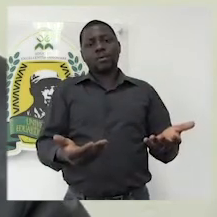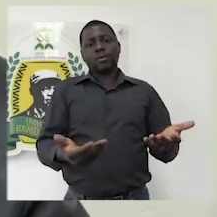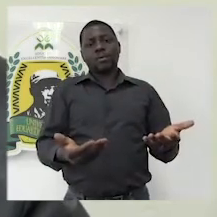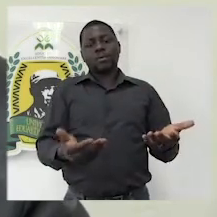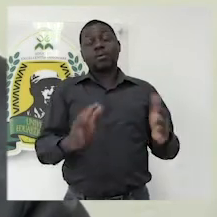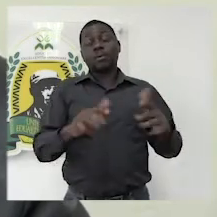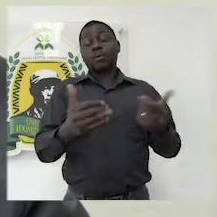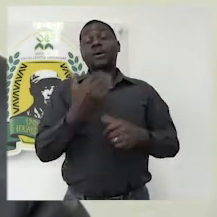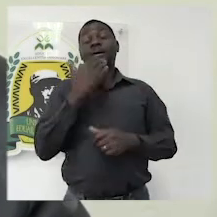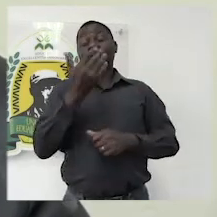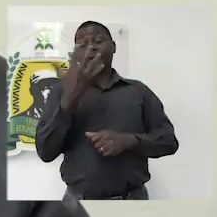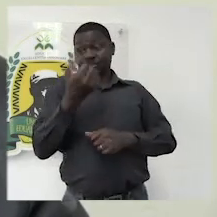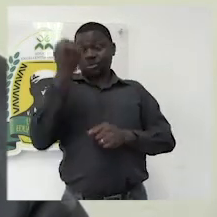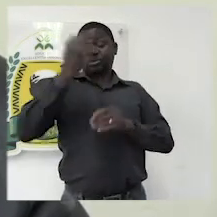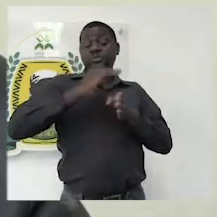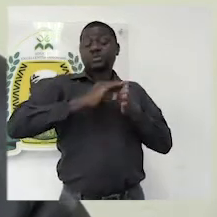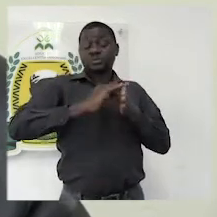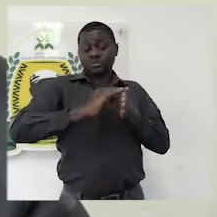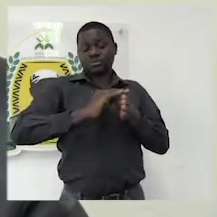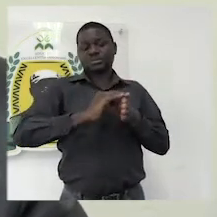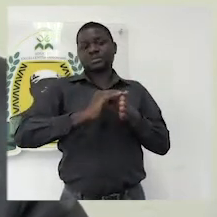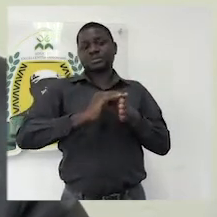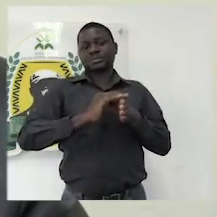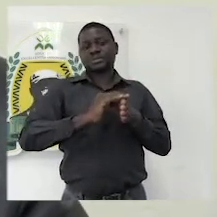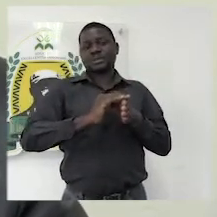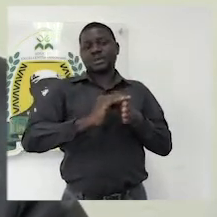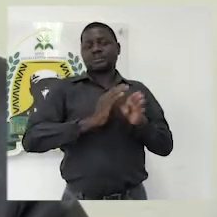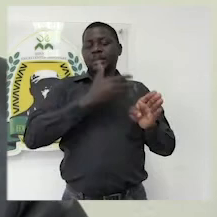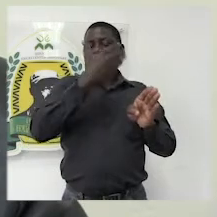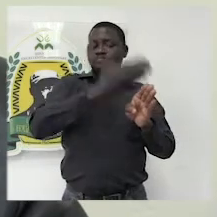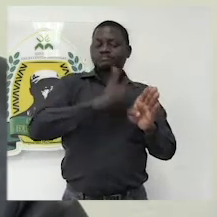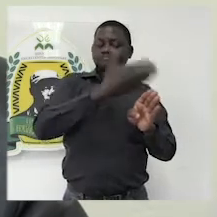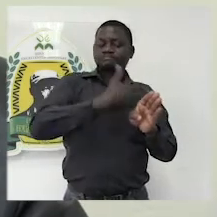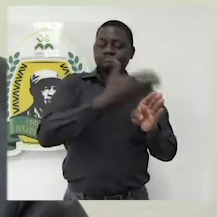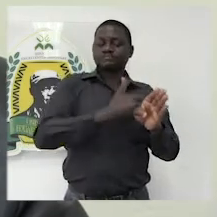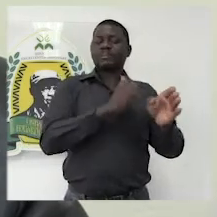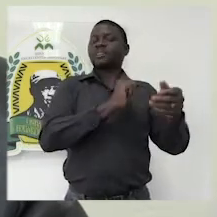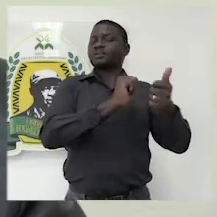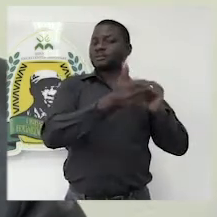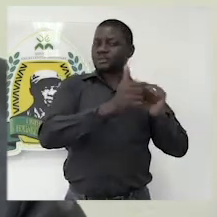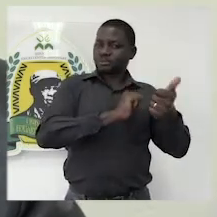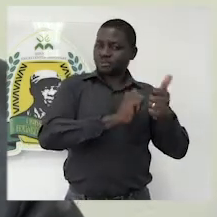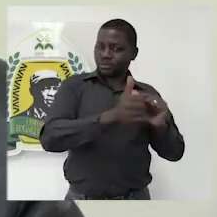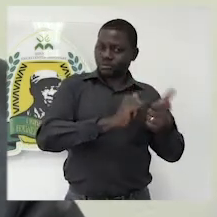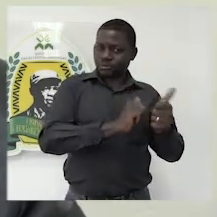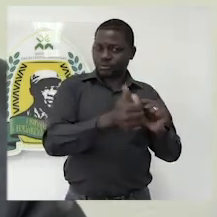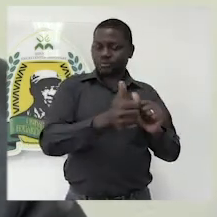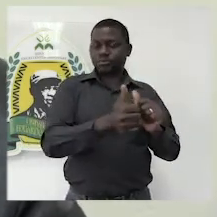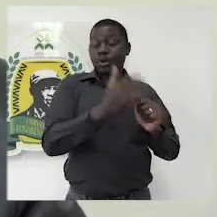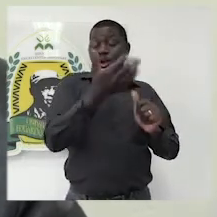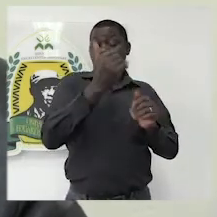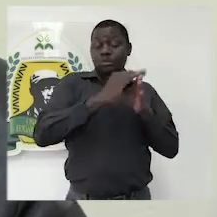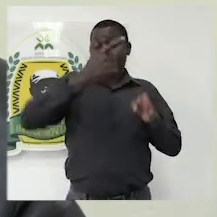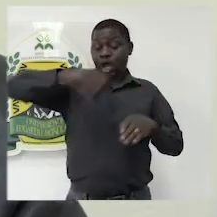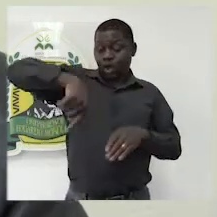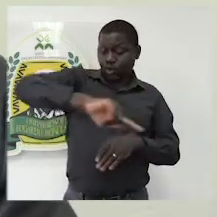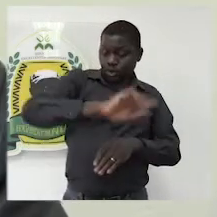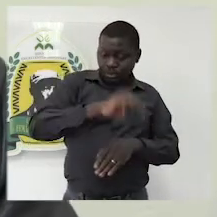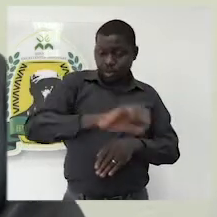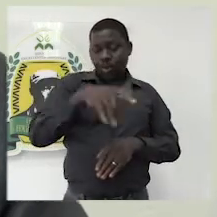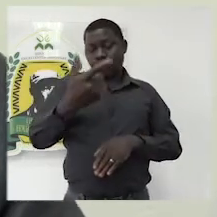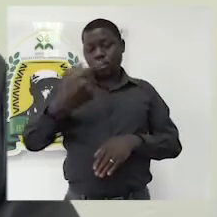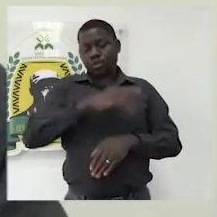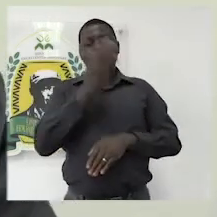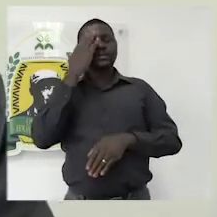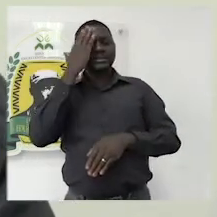aquele que estiver a ser adotado para a prática, não é, neste caso, para a prática do desporto, é aplicável para nós ou não. Só para